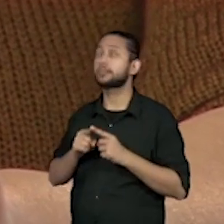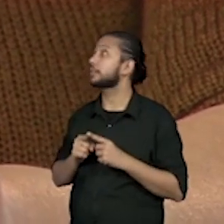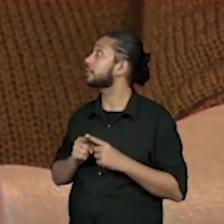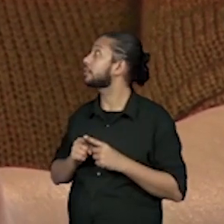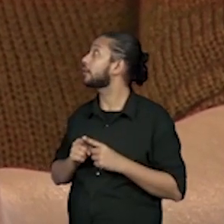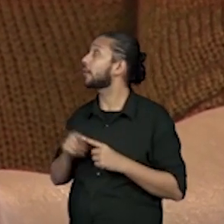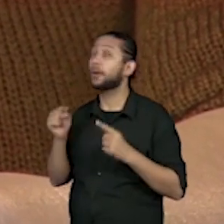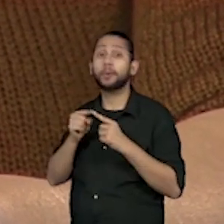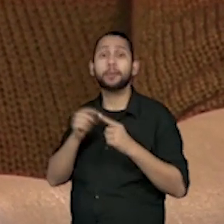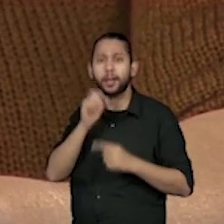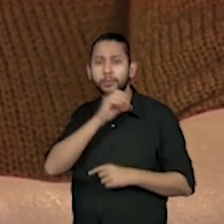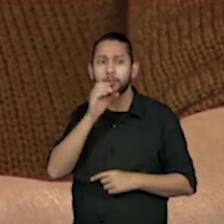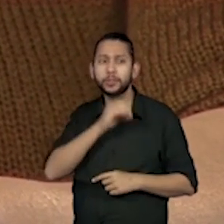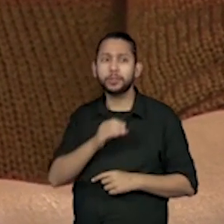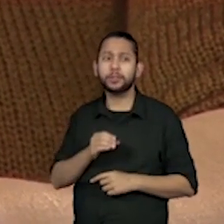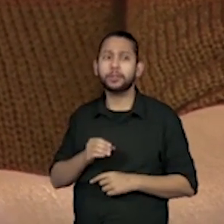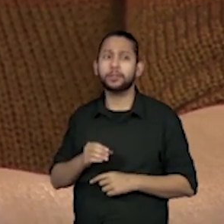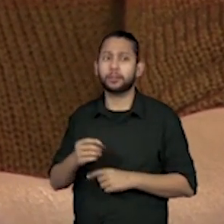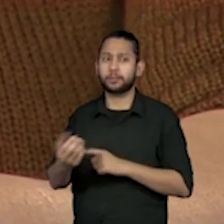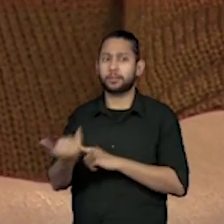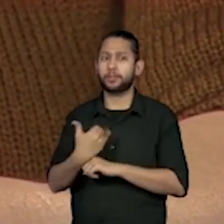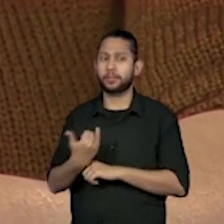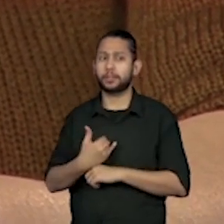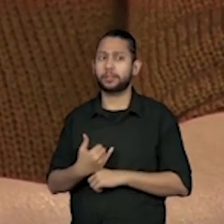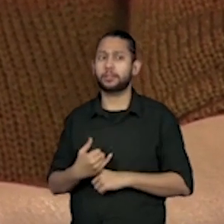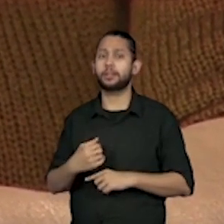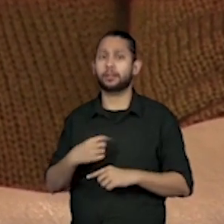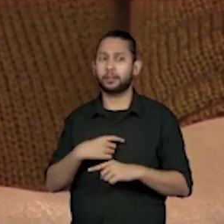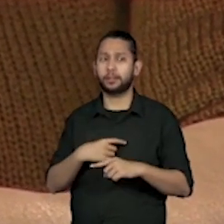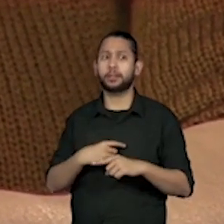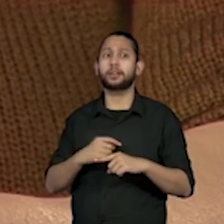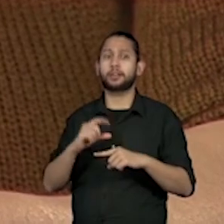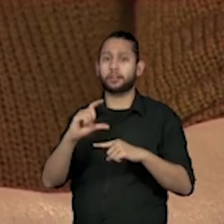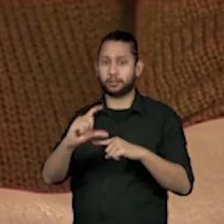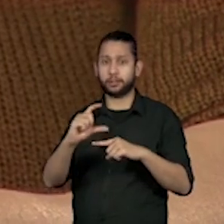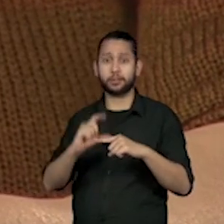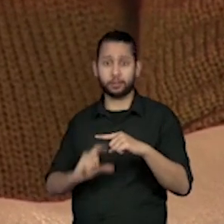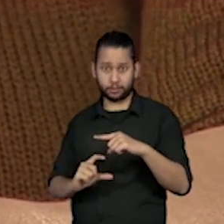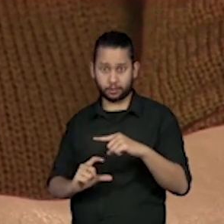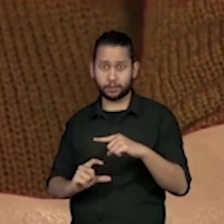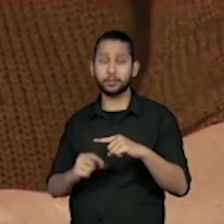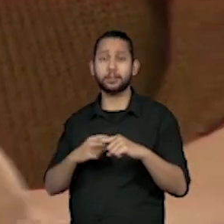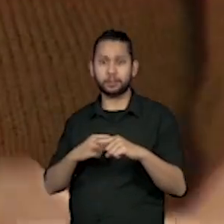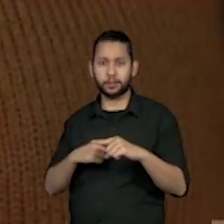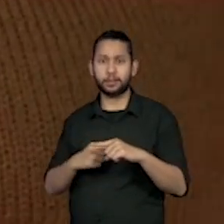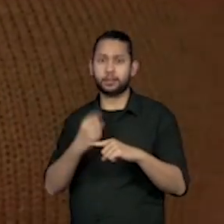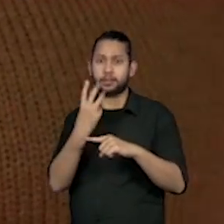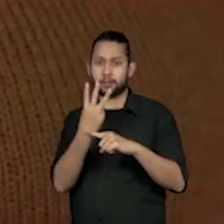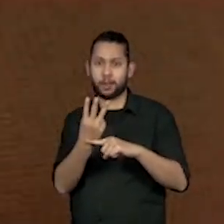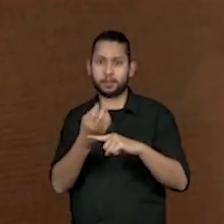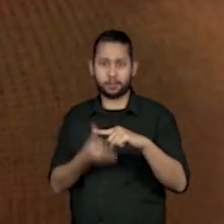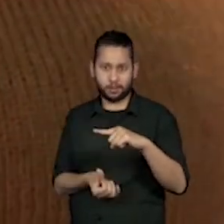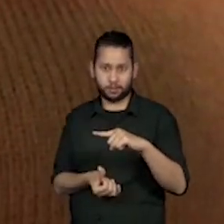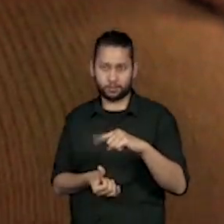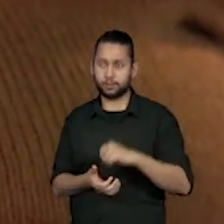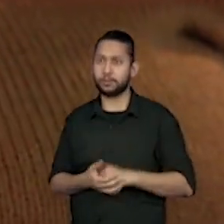Vamos rapidinho. 3/6. Pro Margarida falou. A Pro foi a mais rápida, hein? E